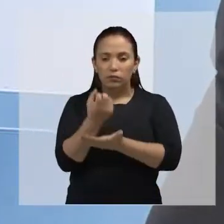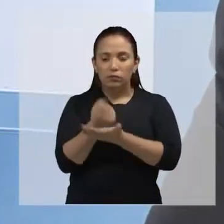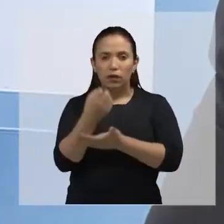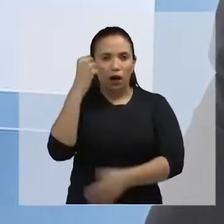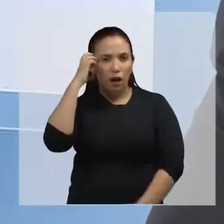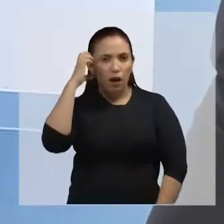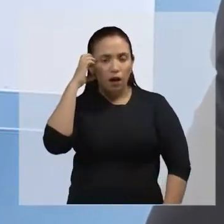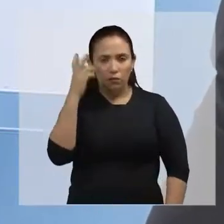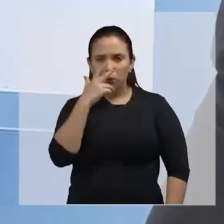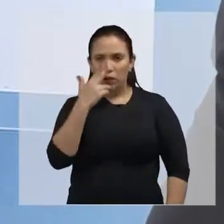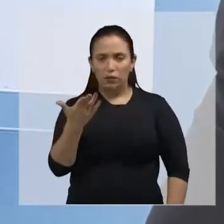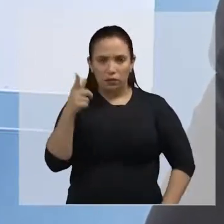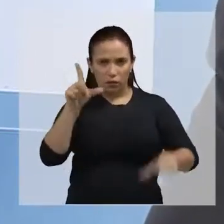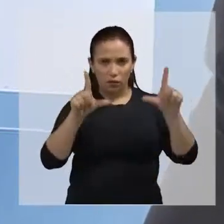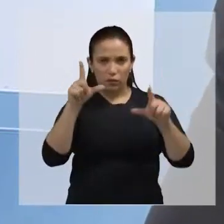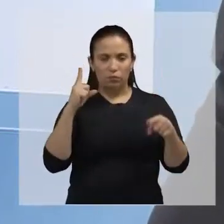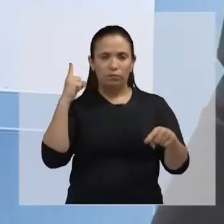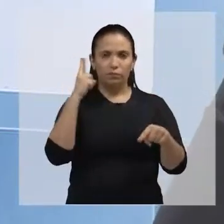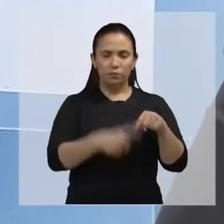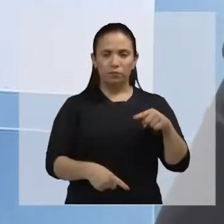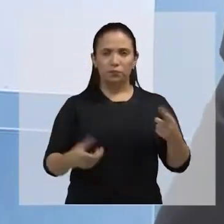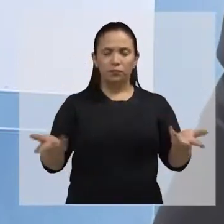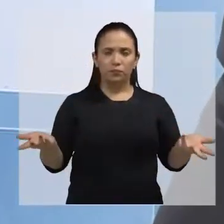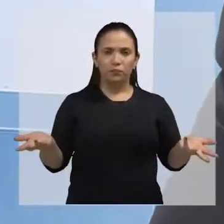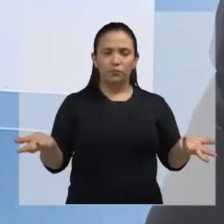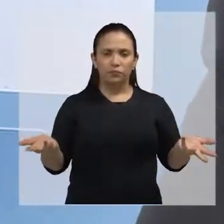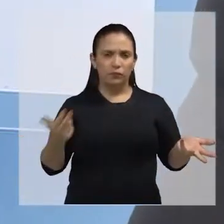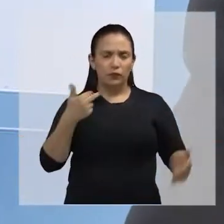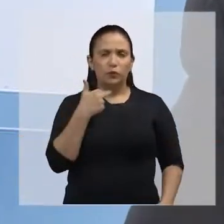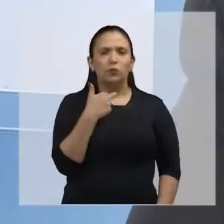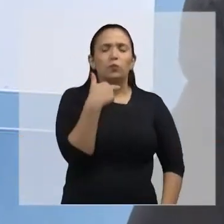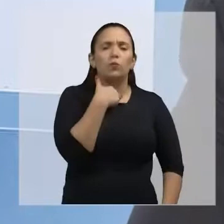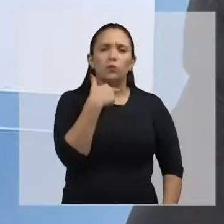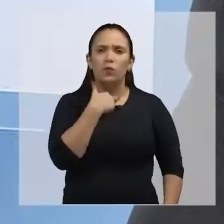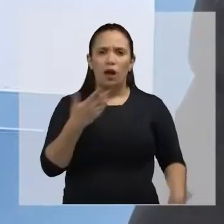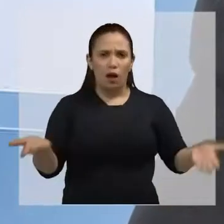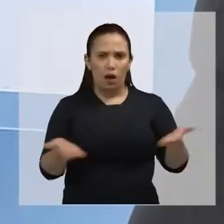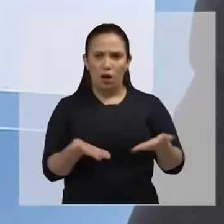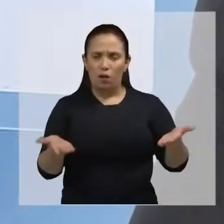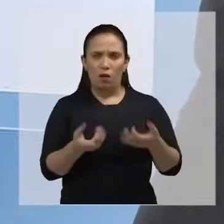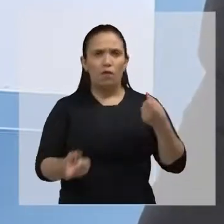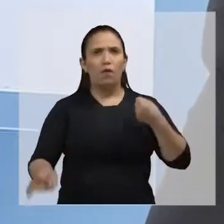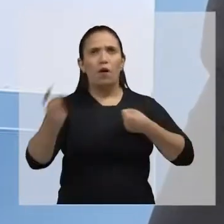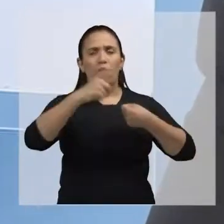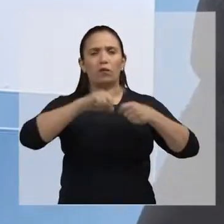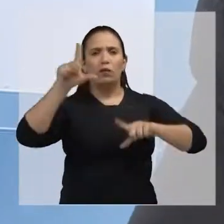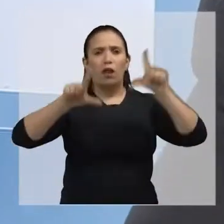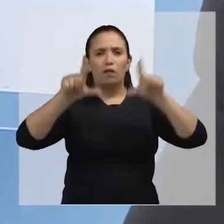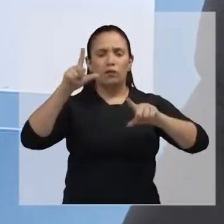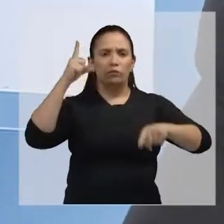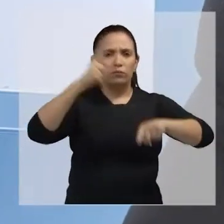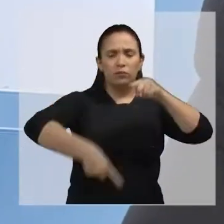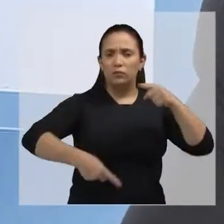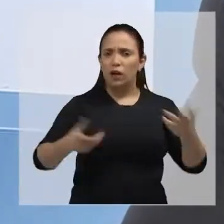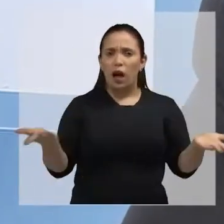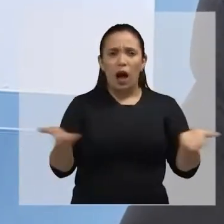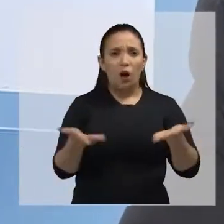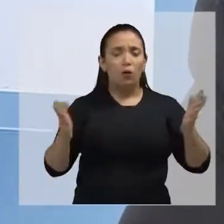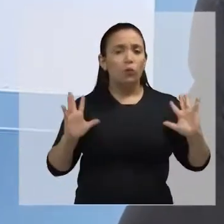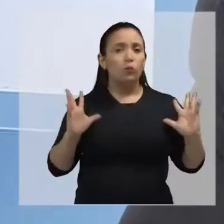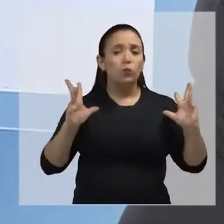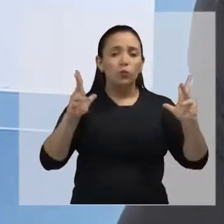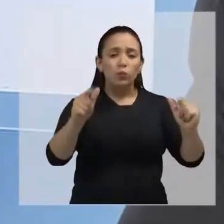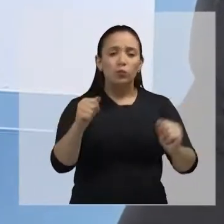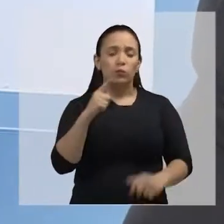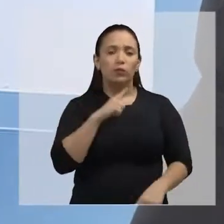depois. Amigo, não dá para fazer isso não. Você está na época que tudo está nas